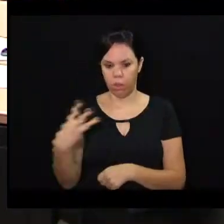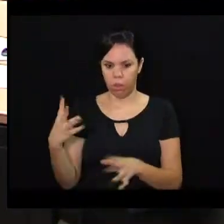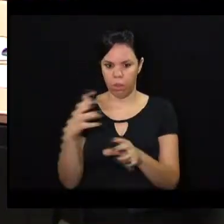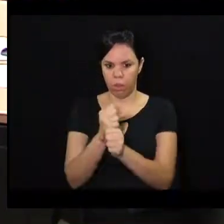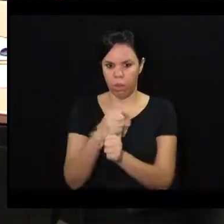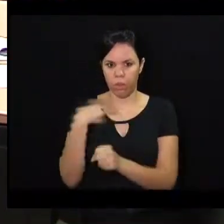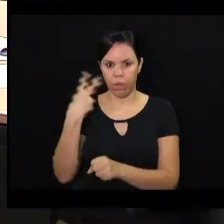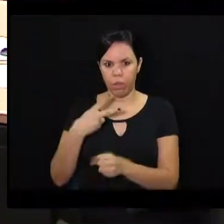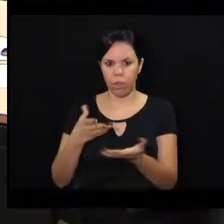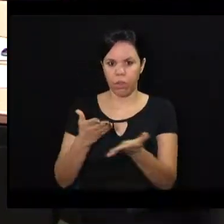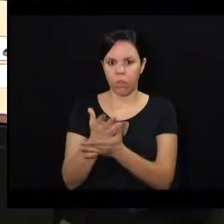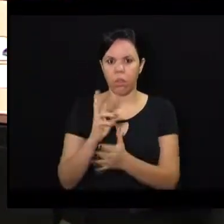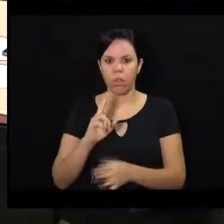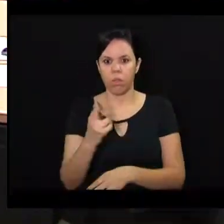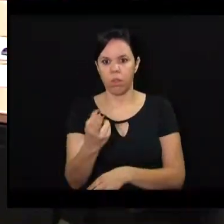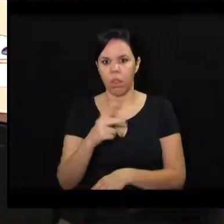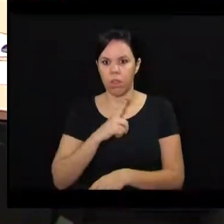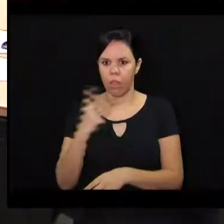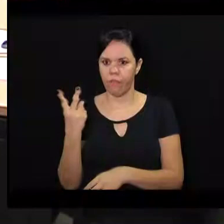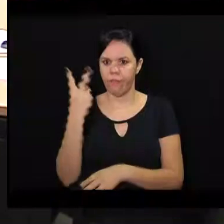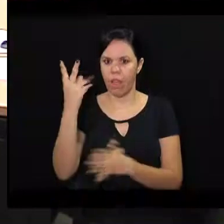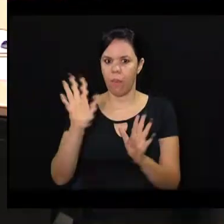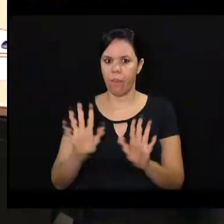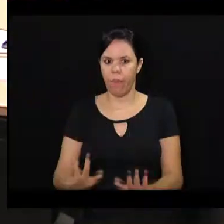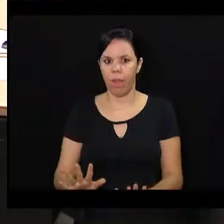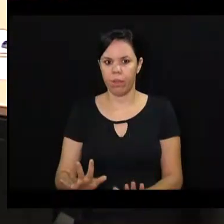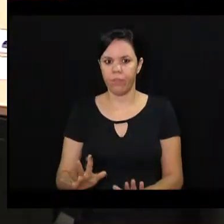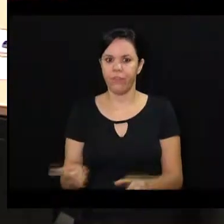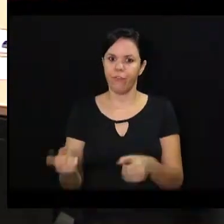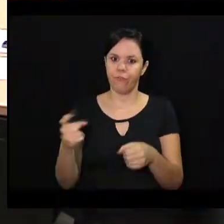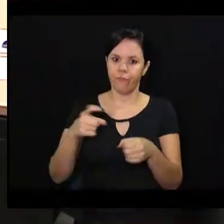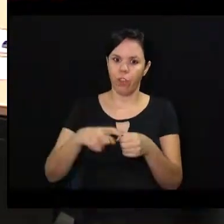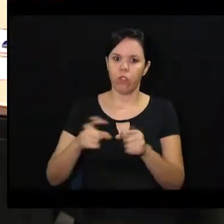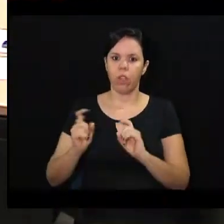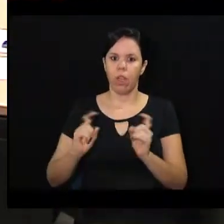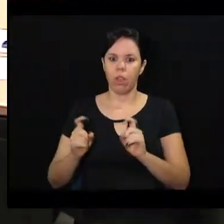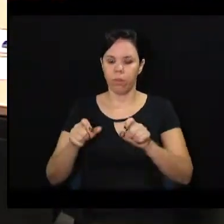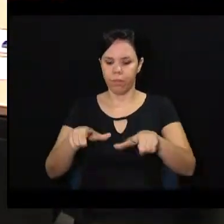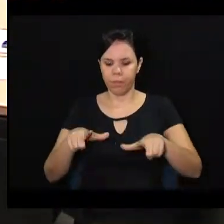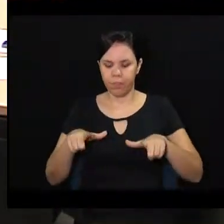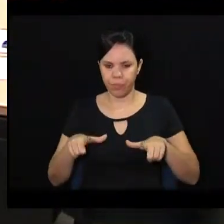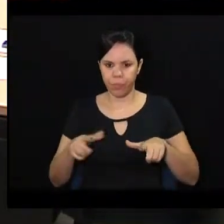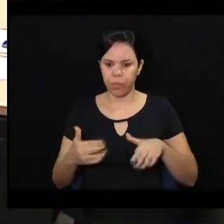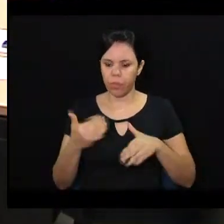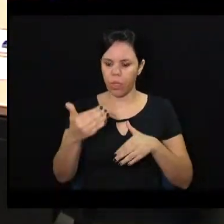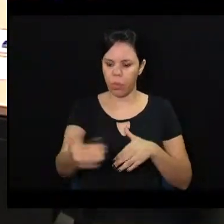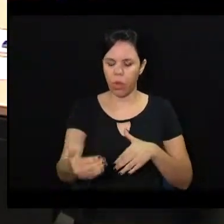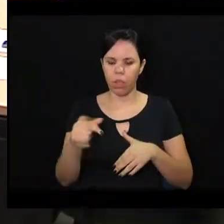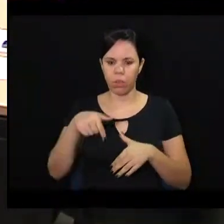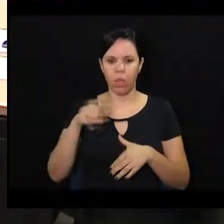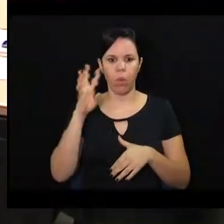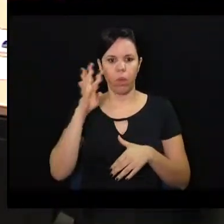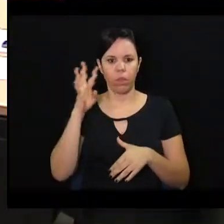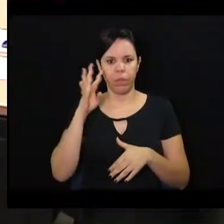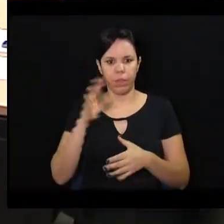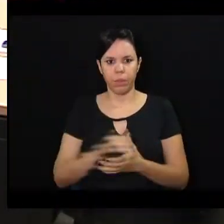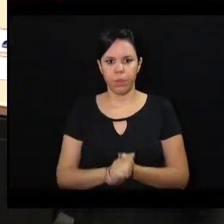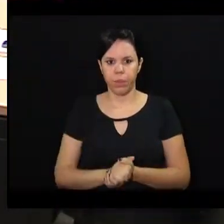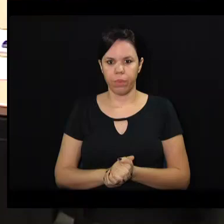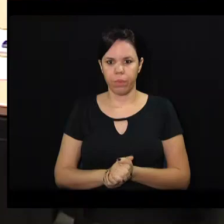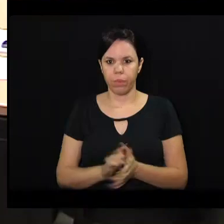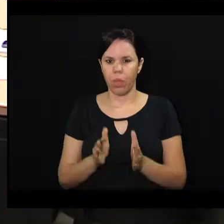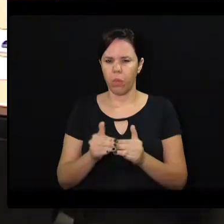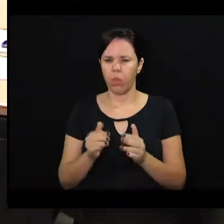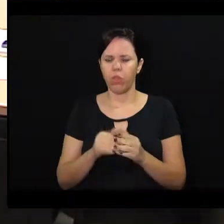da votação fosse válido. Assim, a pauta voltará ao plenário na próxima reunião ordinária nesta quarta-feira. O pedido